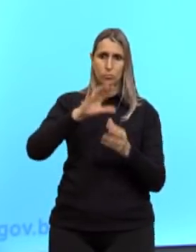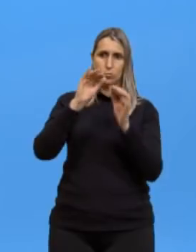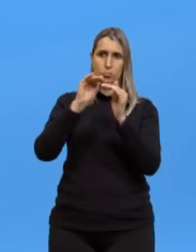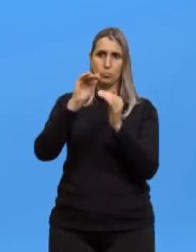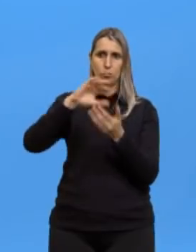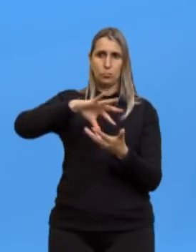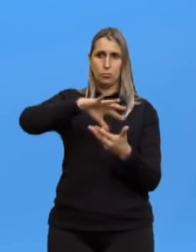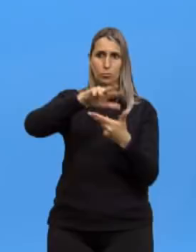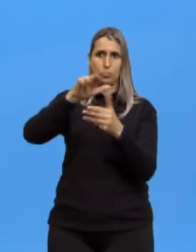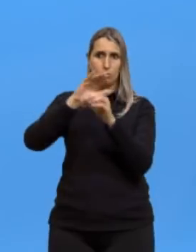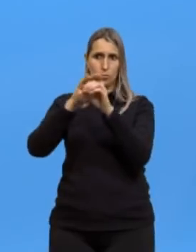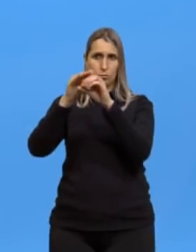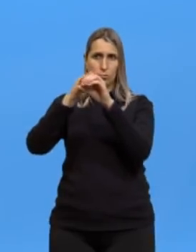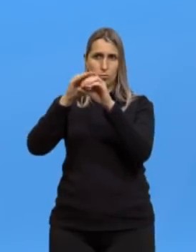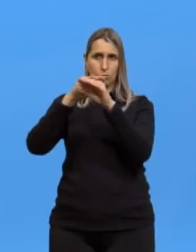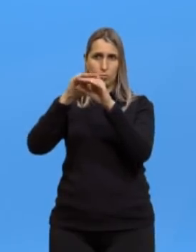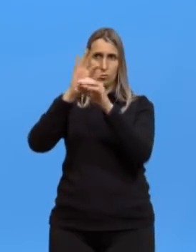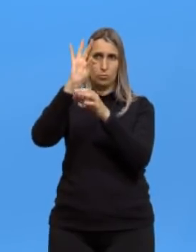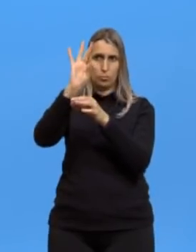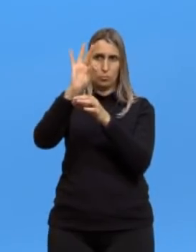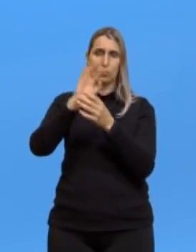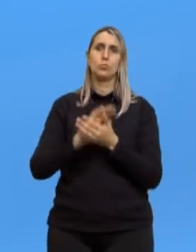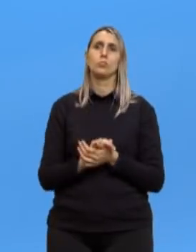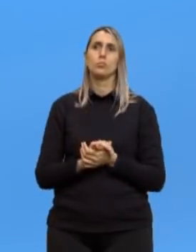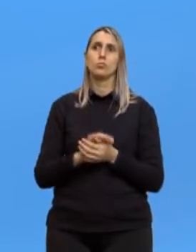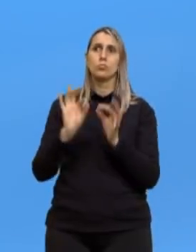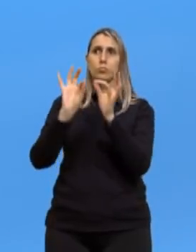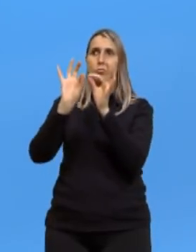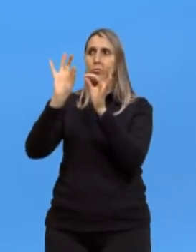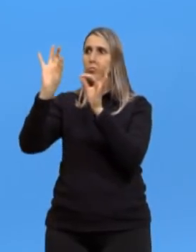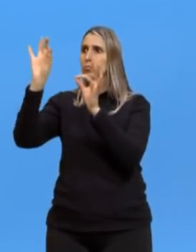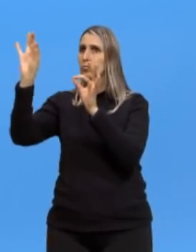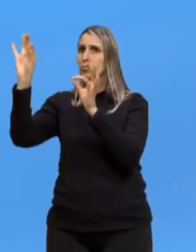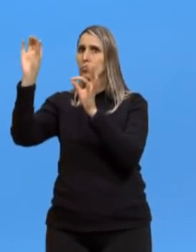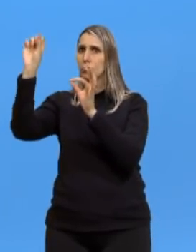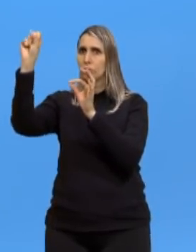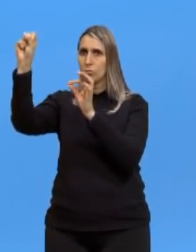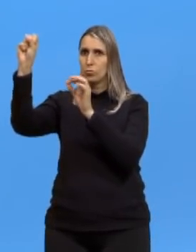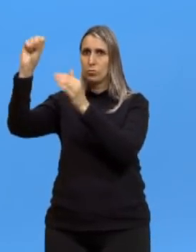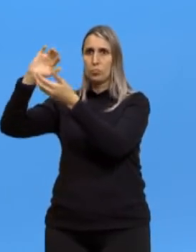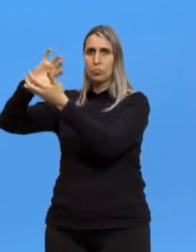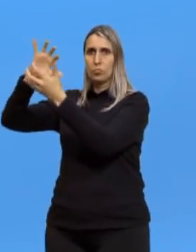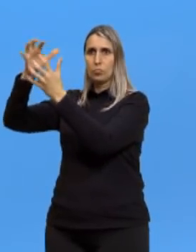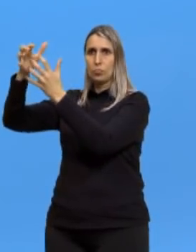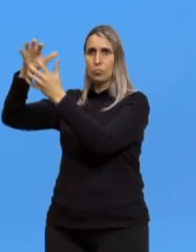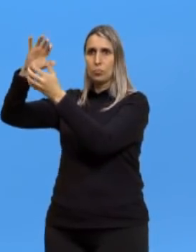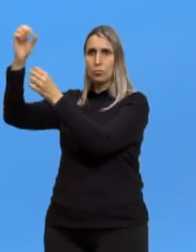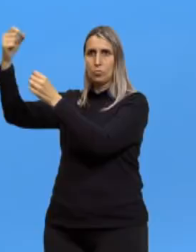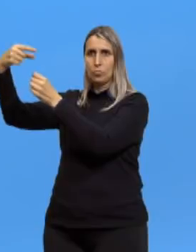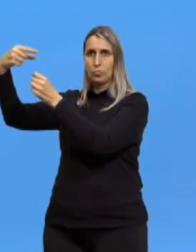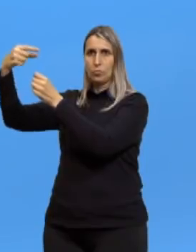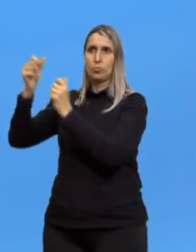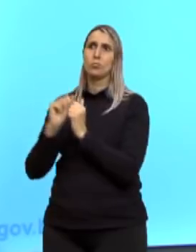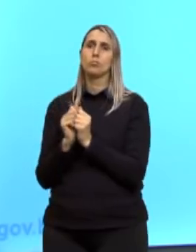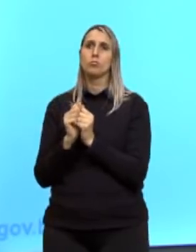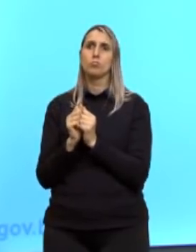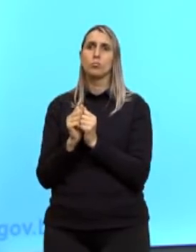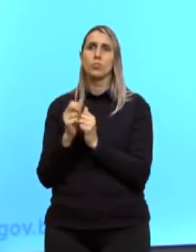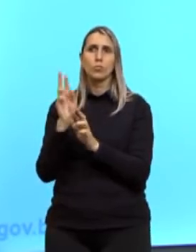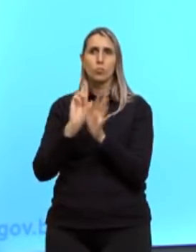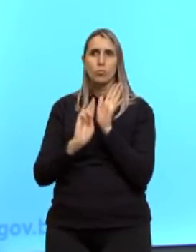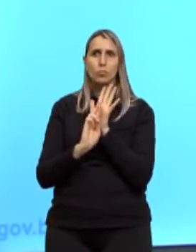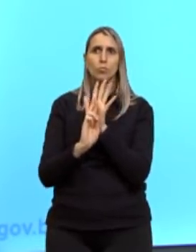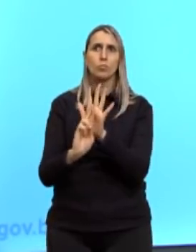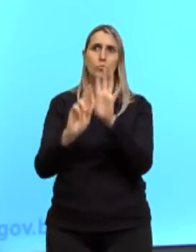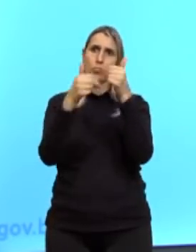terra no ponto te na superfície da terra ao ponto s na superfície do sol como